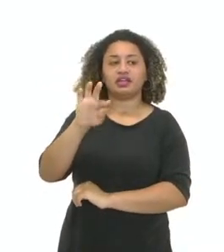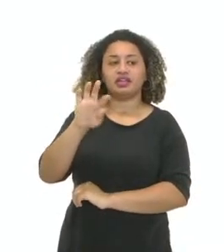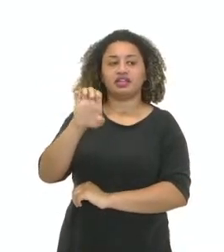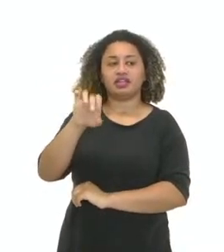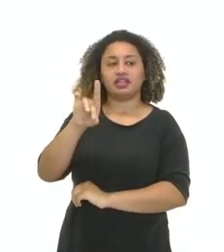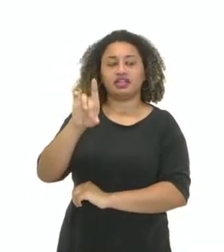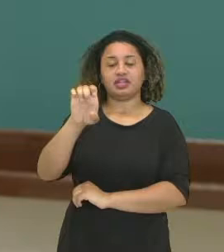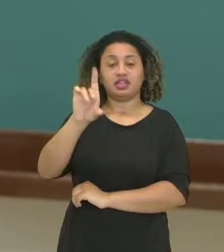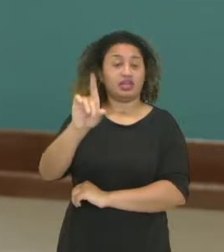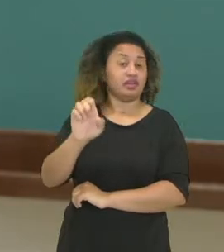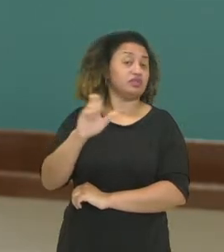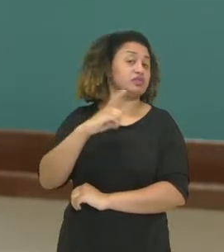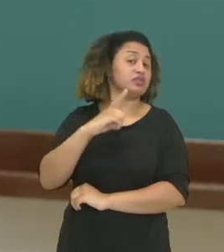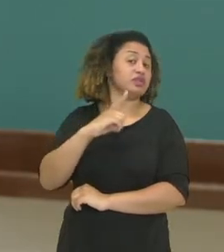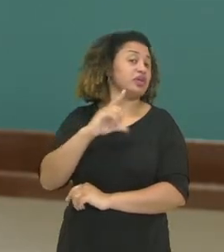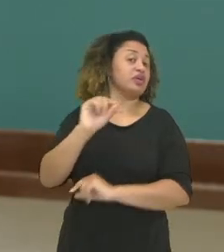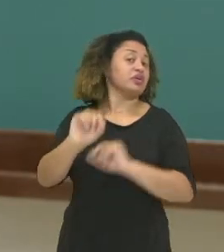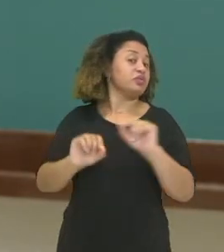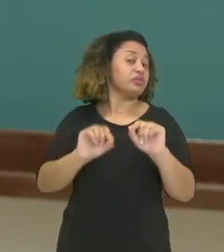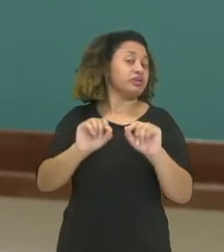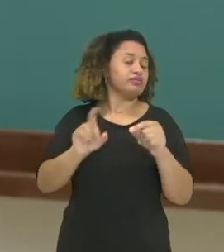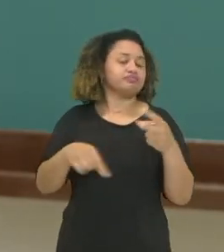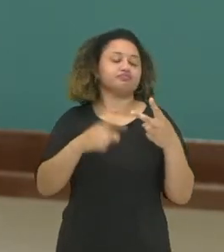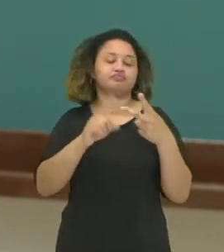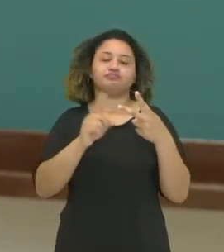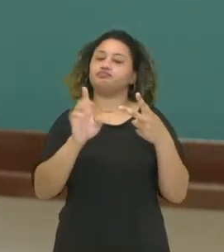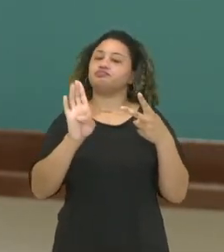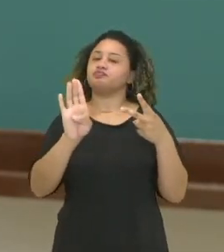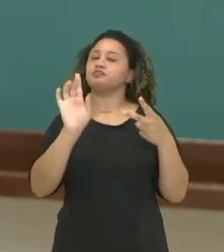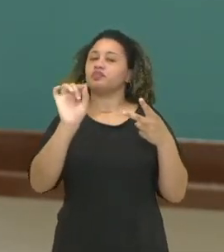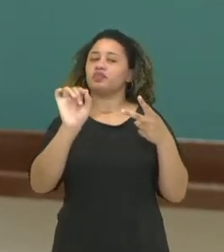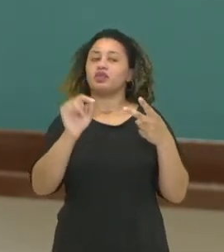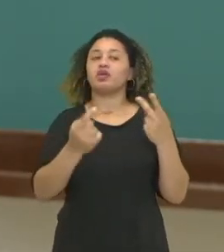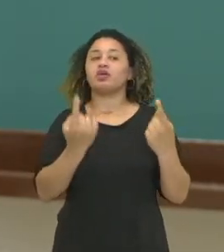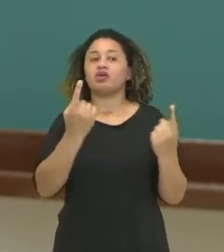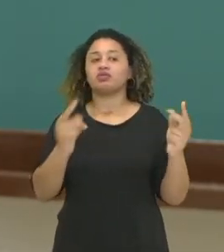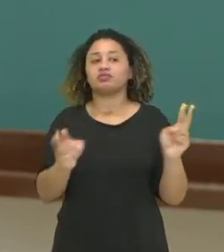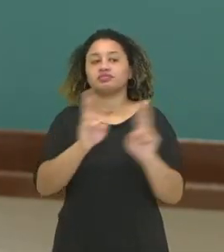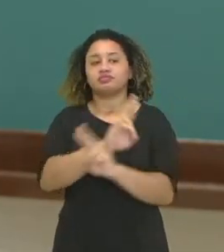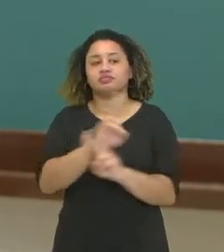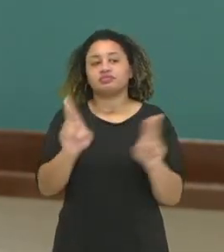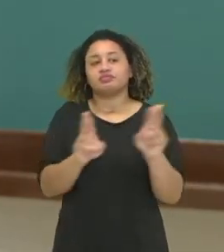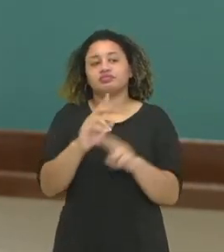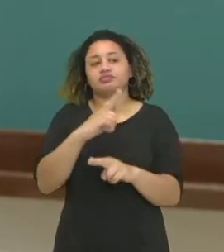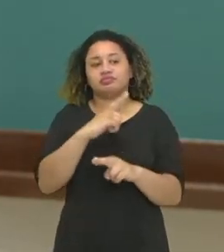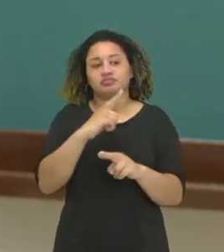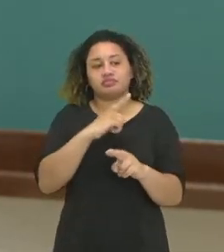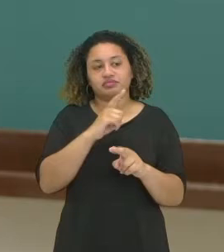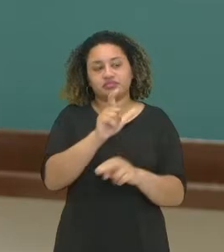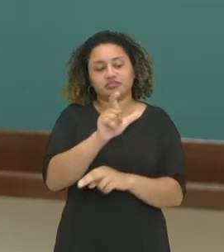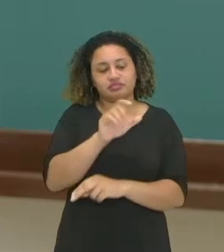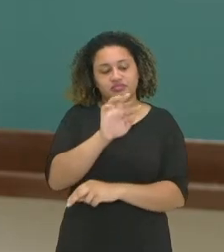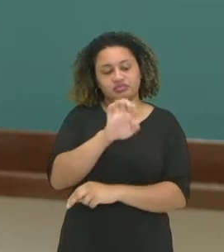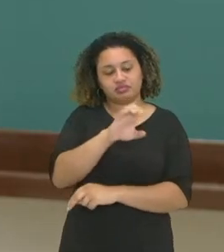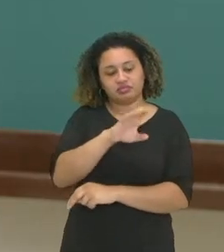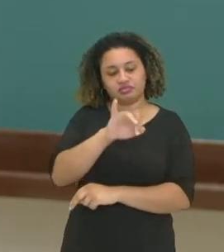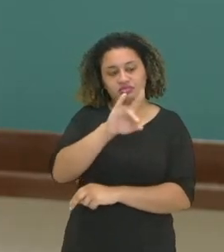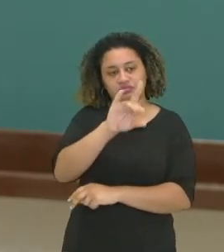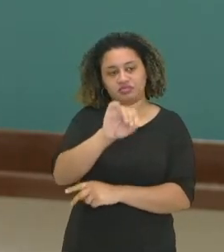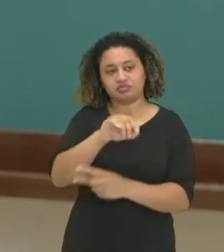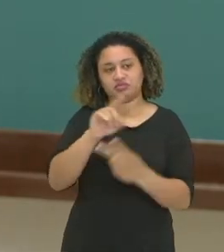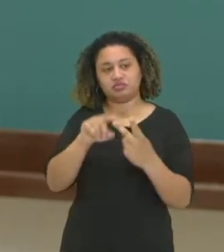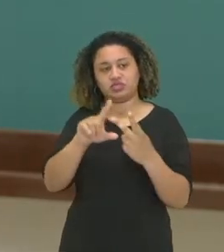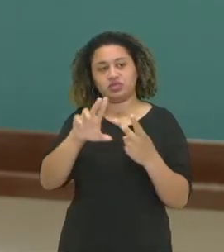entretendendo produz? Proposta B. Qual a relação de sentido entre as palavras tecido e Luz